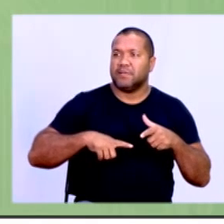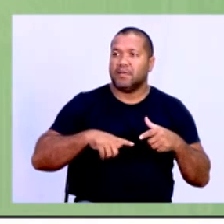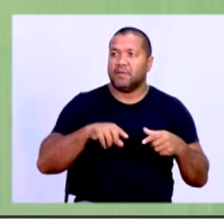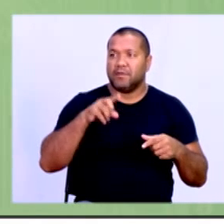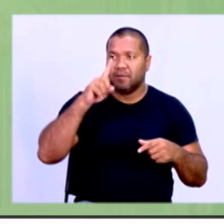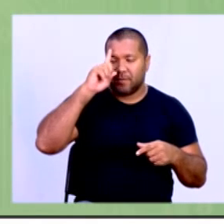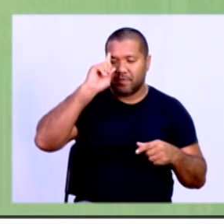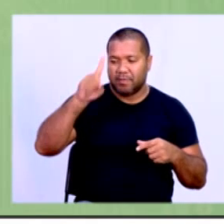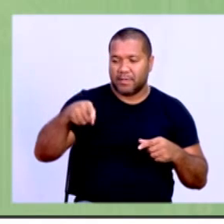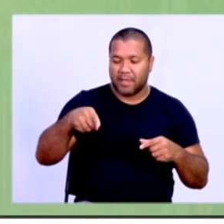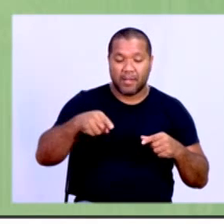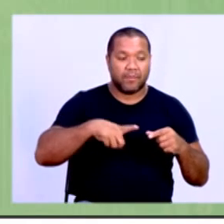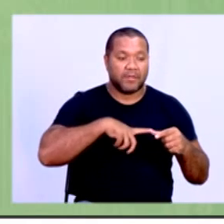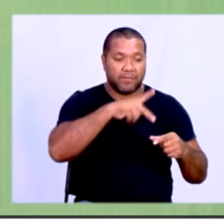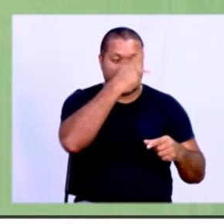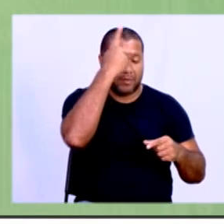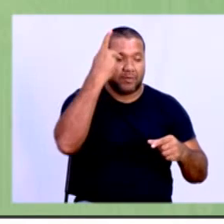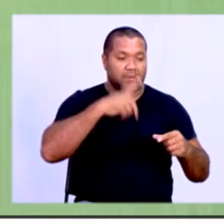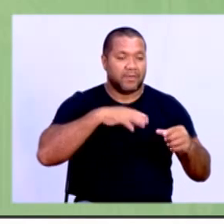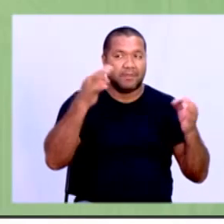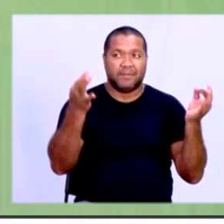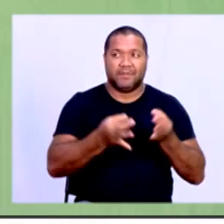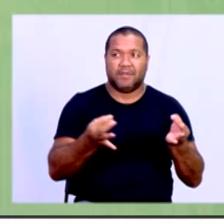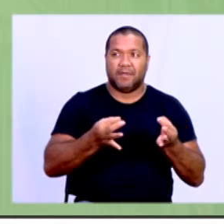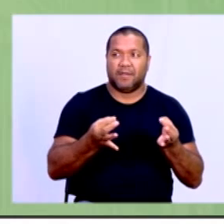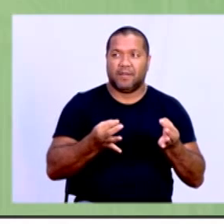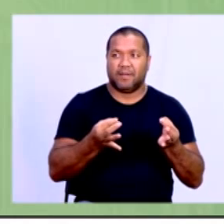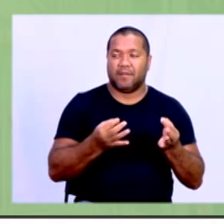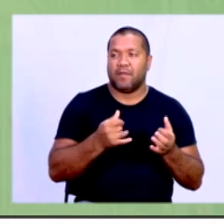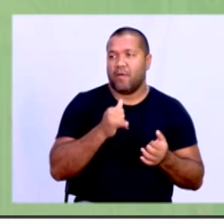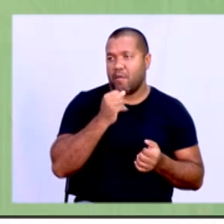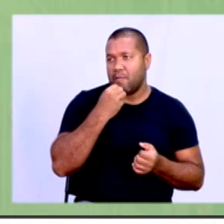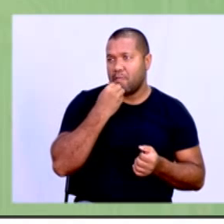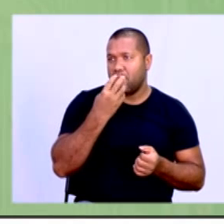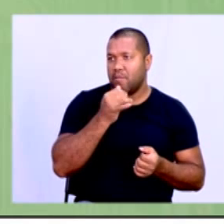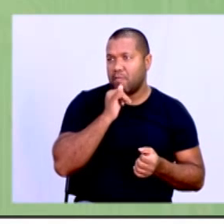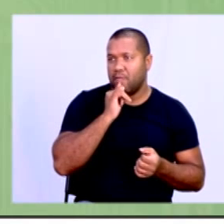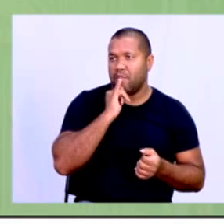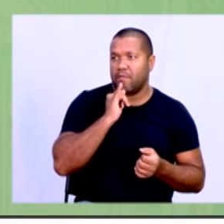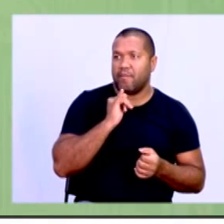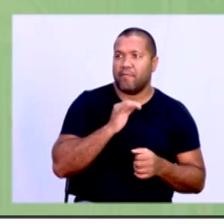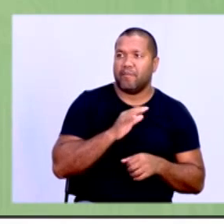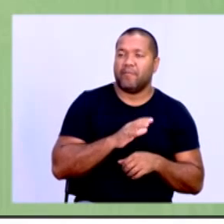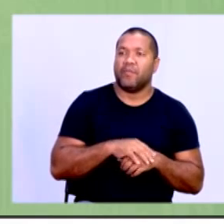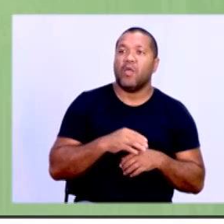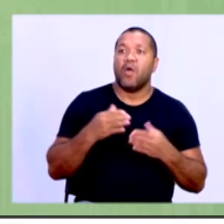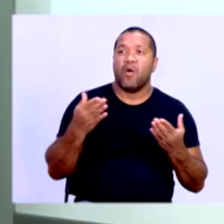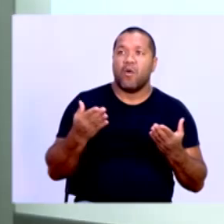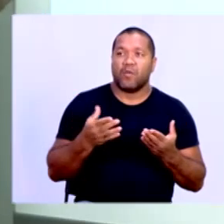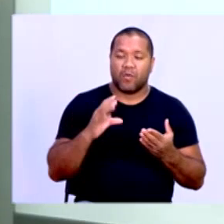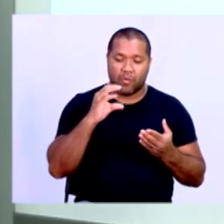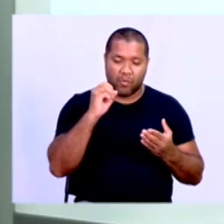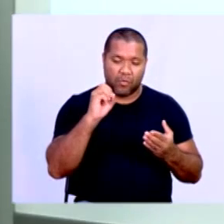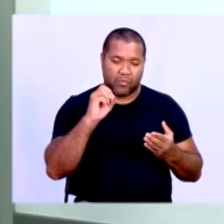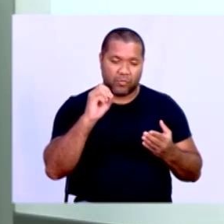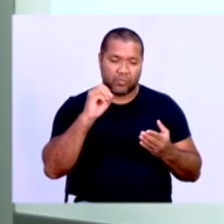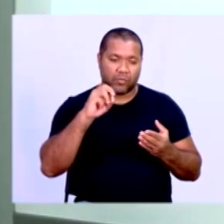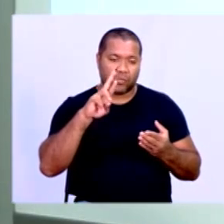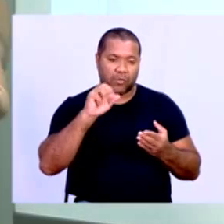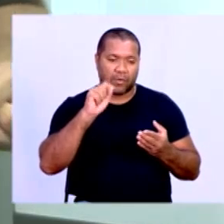os trabalhadores corretos. Bom, eu já tinha dado um exemplo, mais um exemplo, né? Então, o controlador é justamente